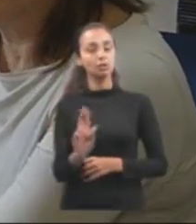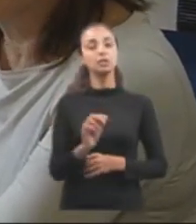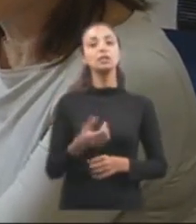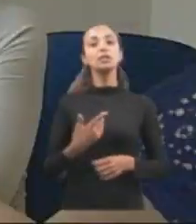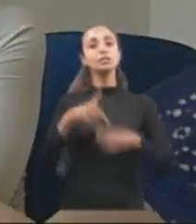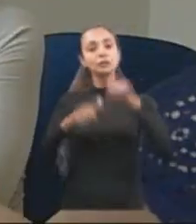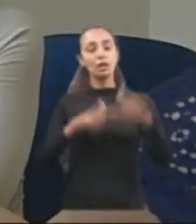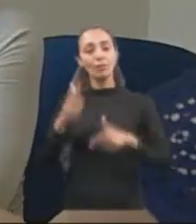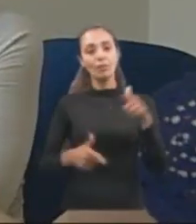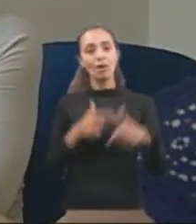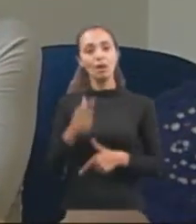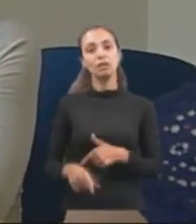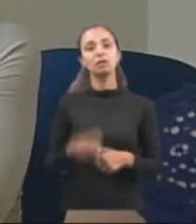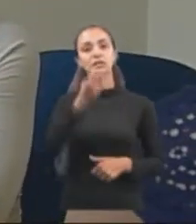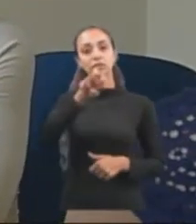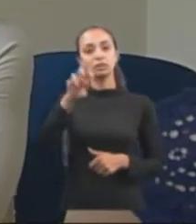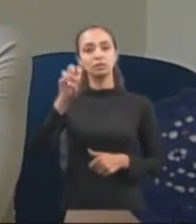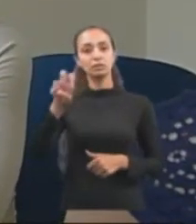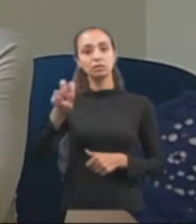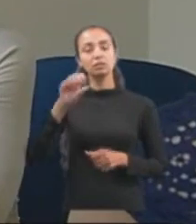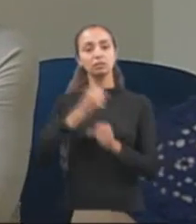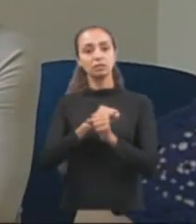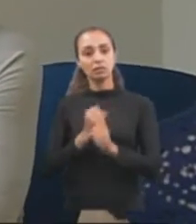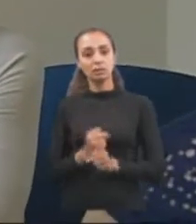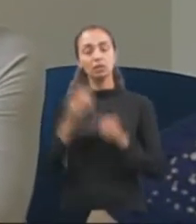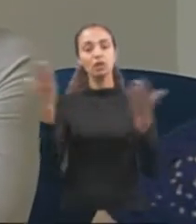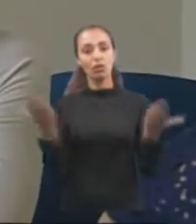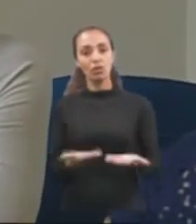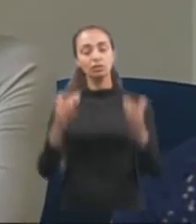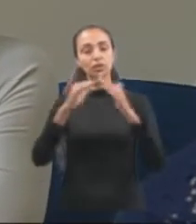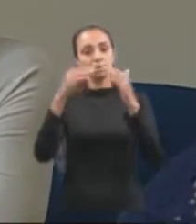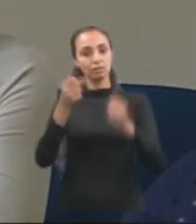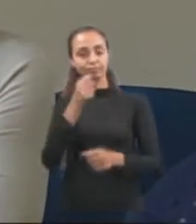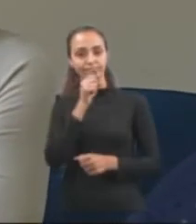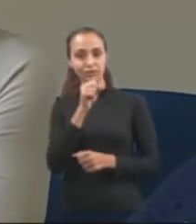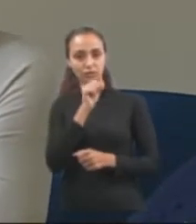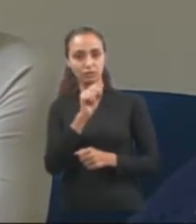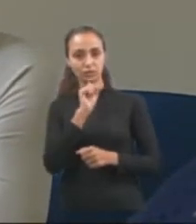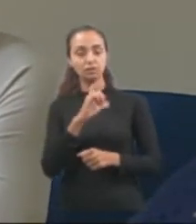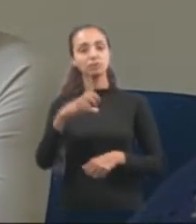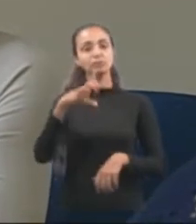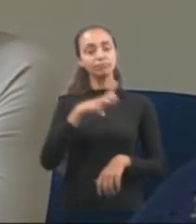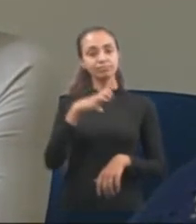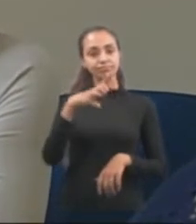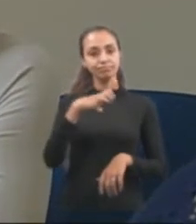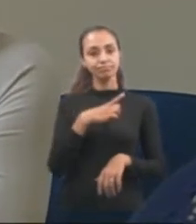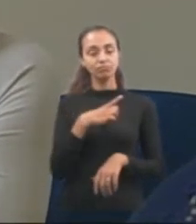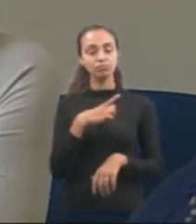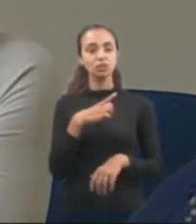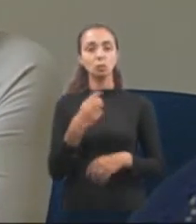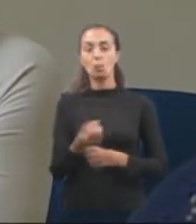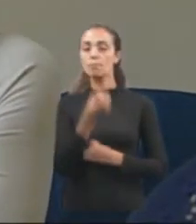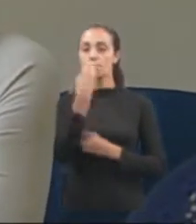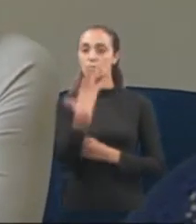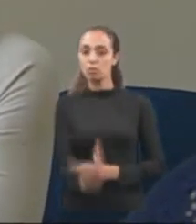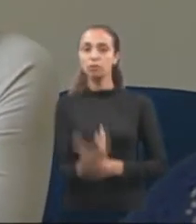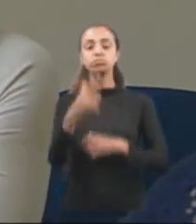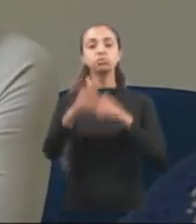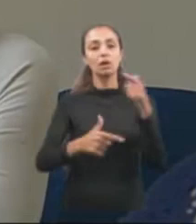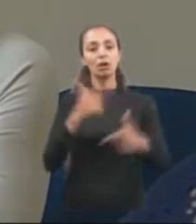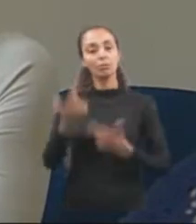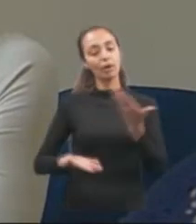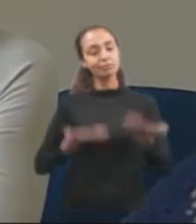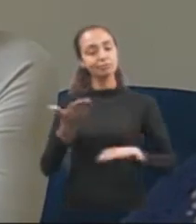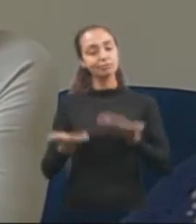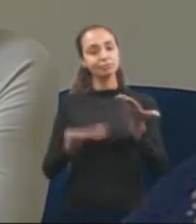anos. Hoje, o Asilo Padre Cacique é uma instituição de longa permanência e que oferece um excelente atendimento, né, para